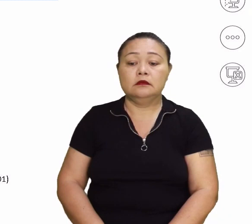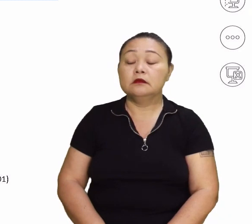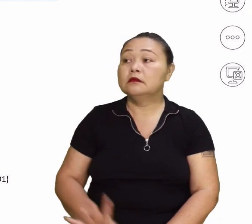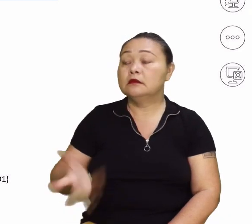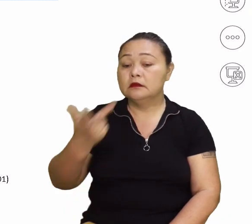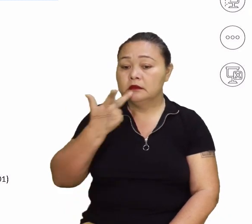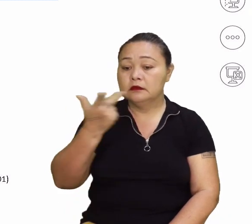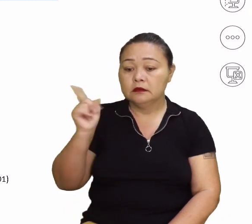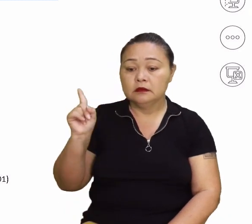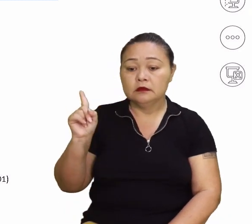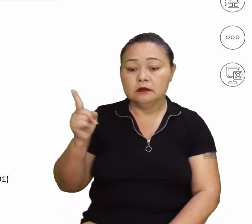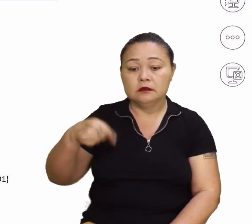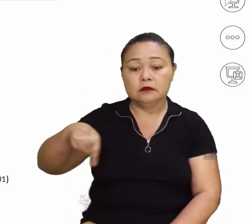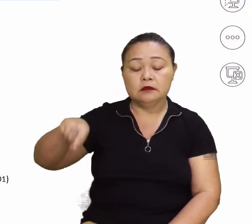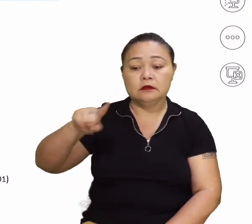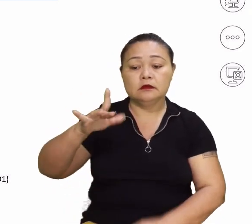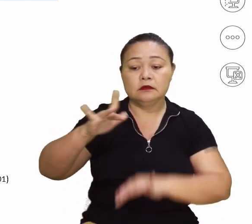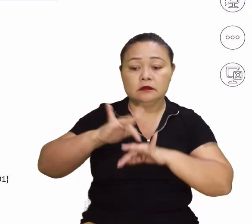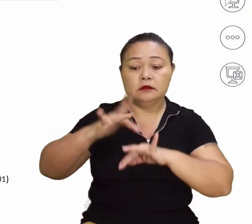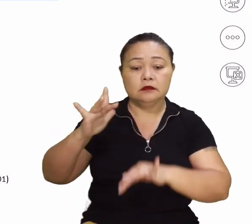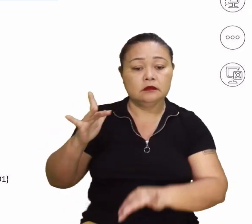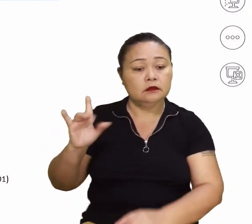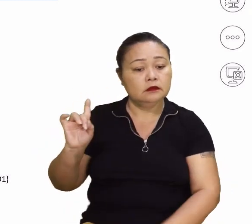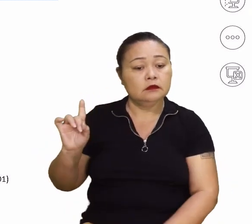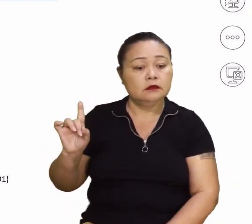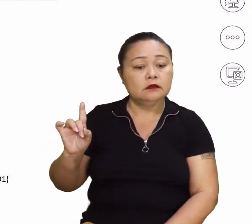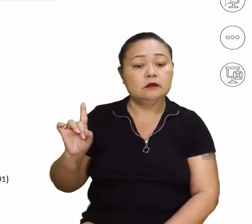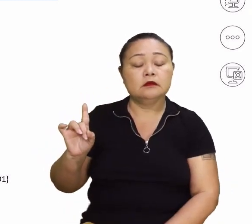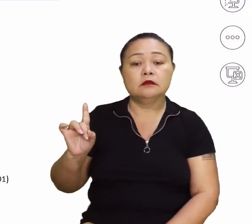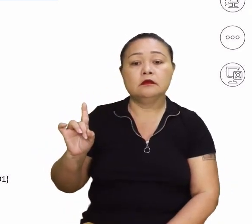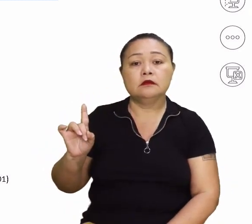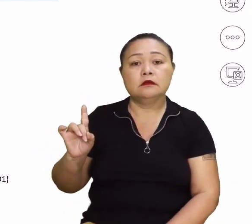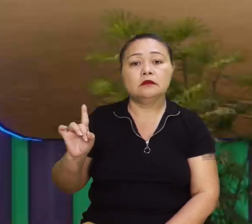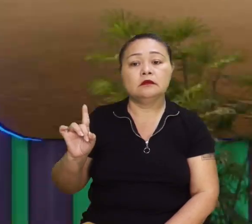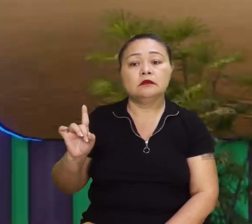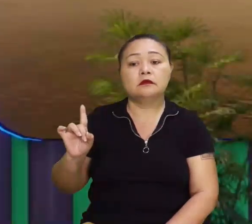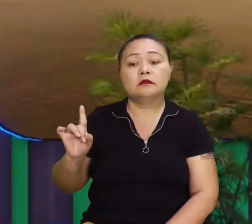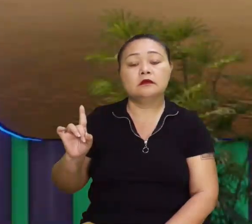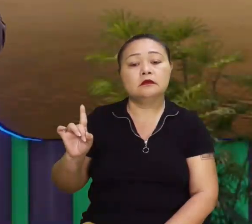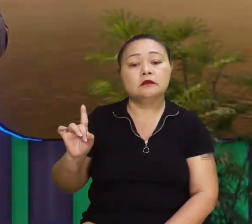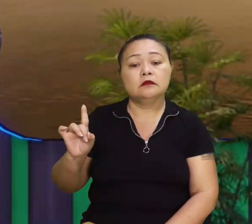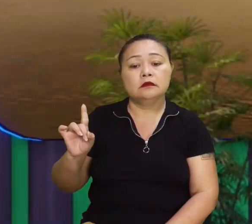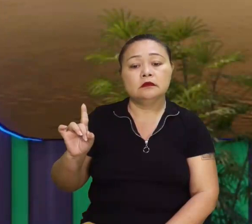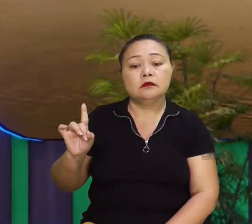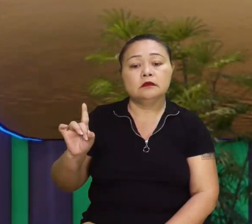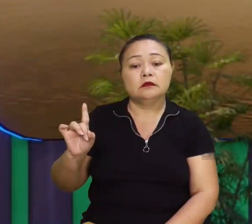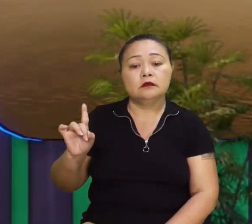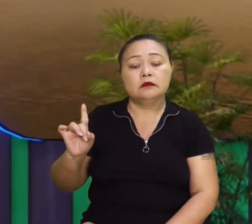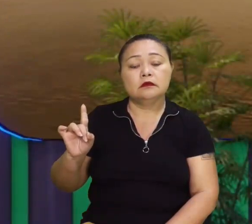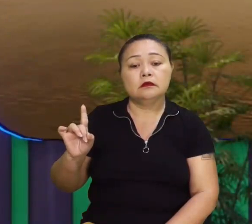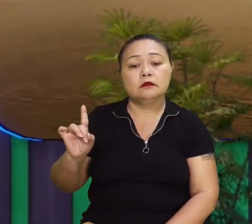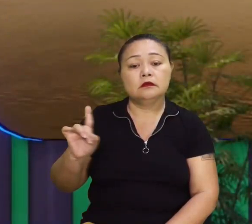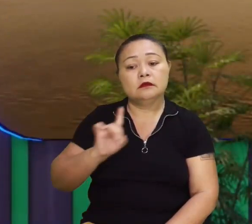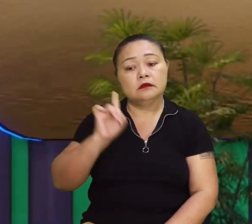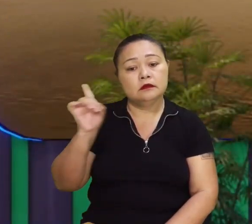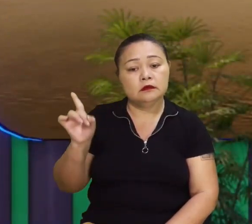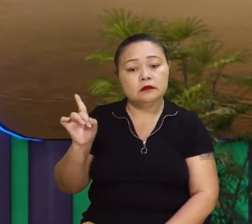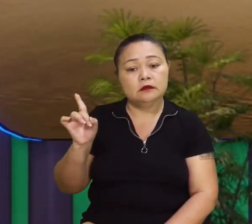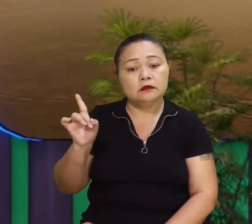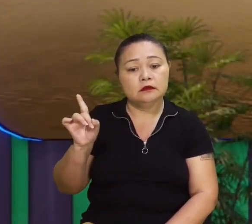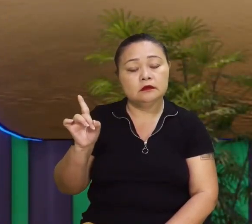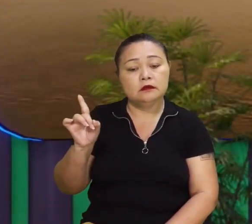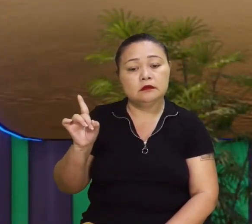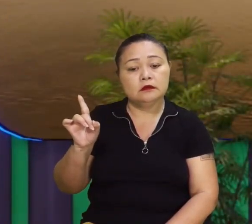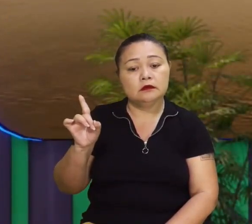só, vou falar aqui um pouco para vocês sobre a questão do diamante. Chega aí comigo, diretor. Lá é um caso tão